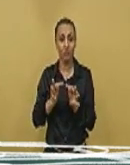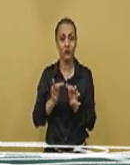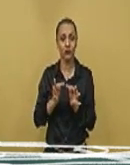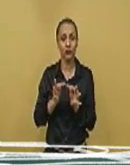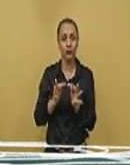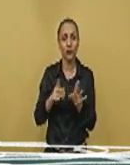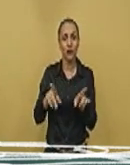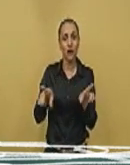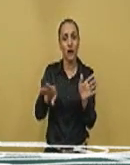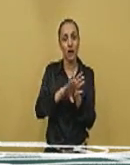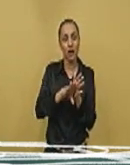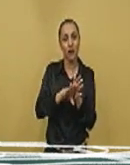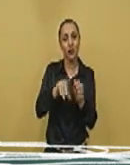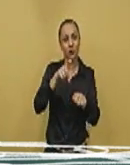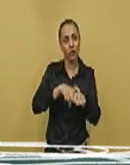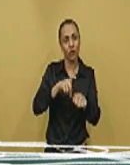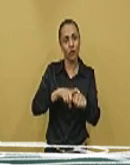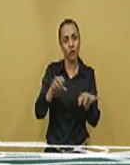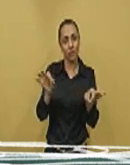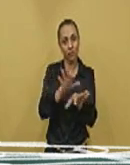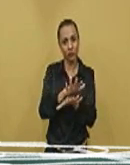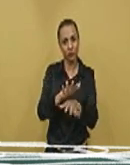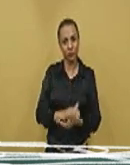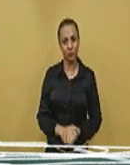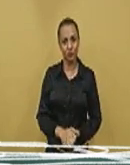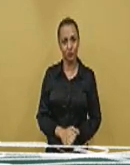o cumprimento do nosso horário.